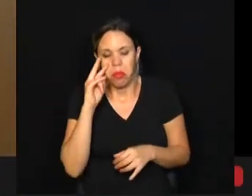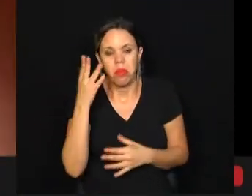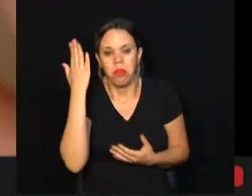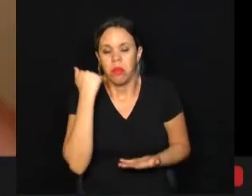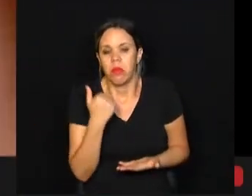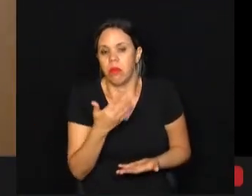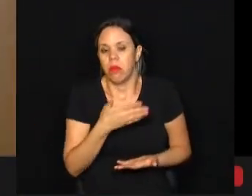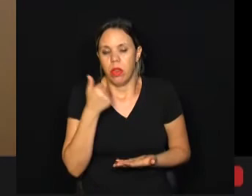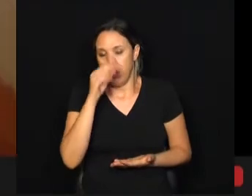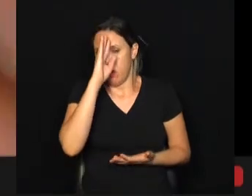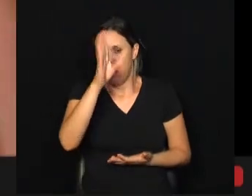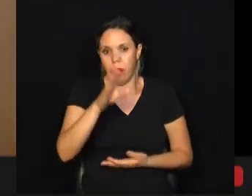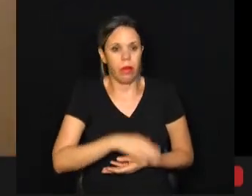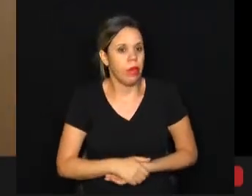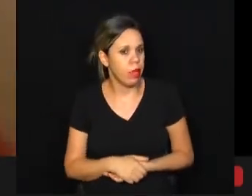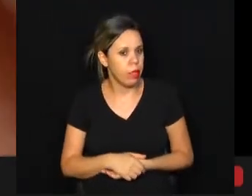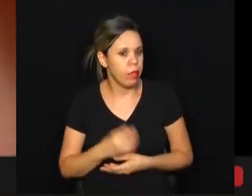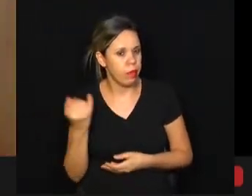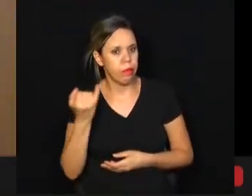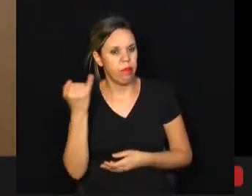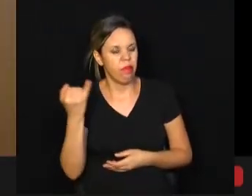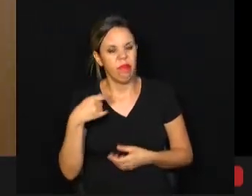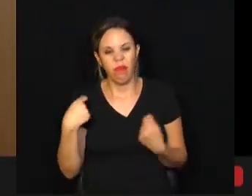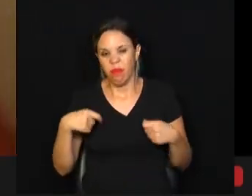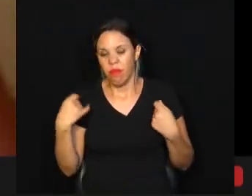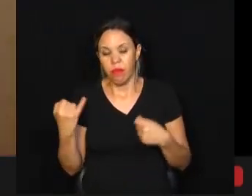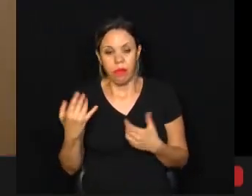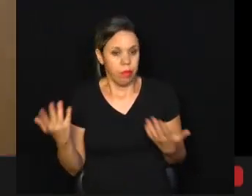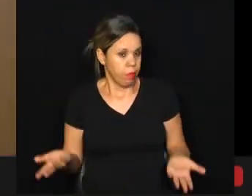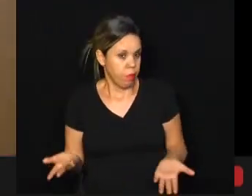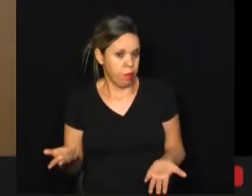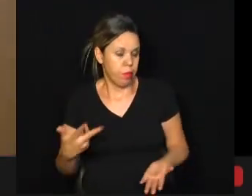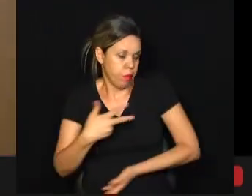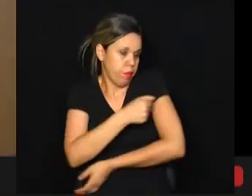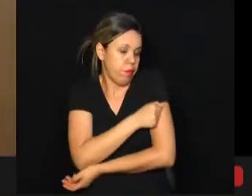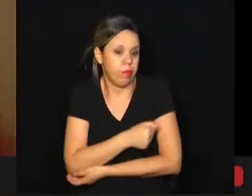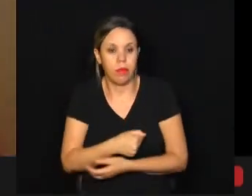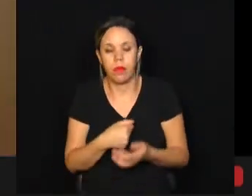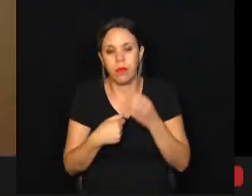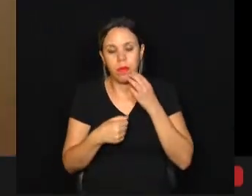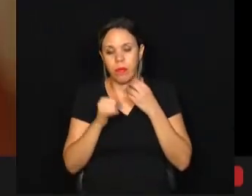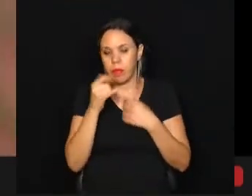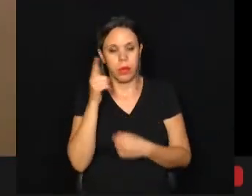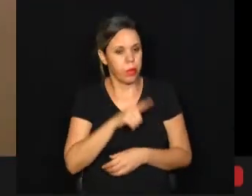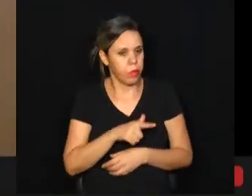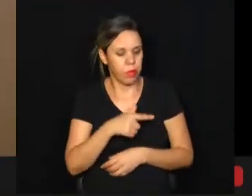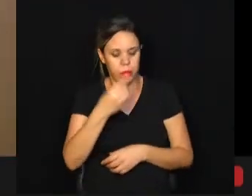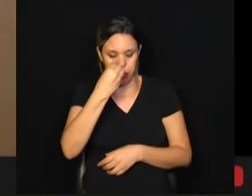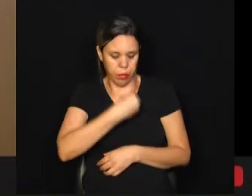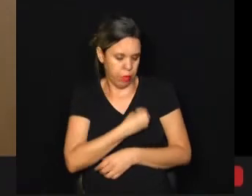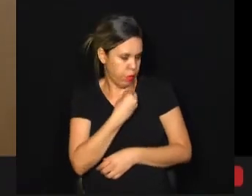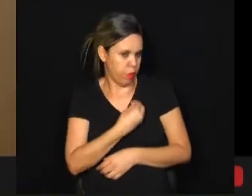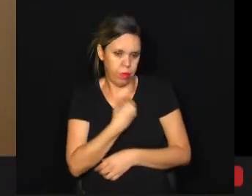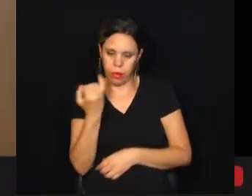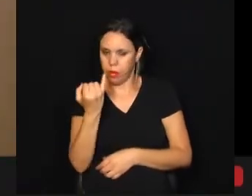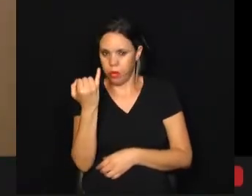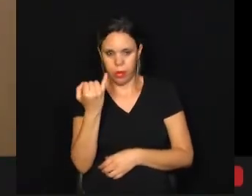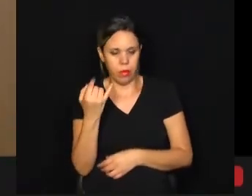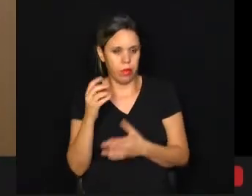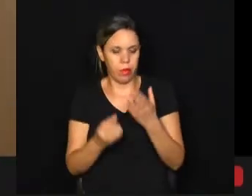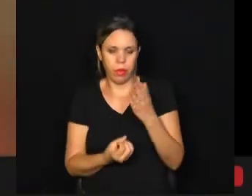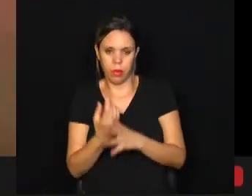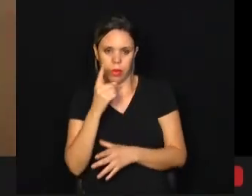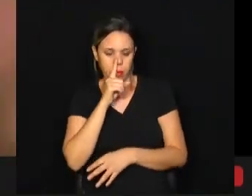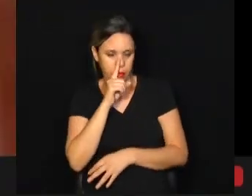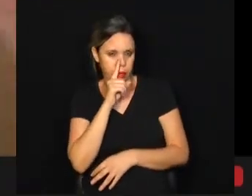que é fundamental, importante, necessário vacinar? Se você não considera a sua vida importante e quer correr o